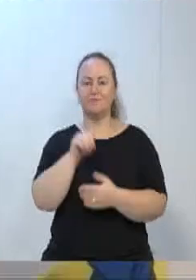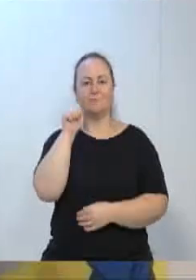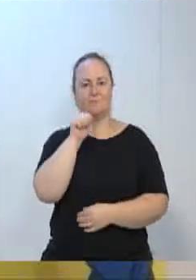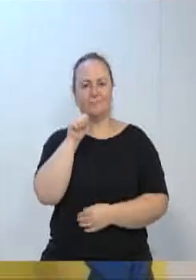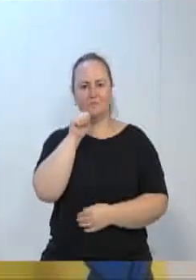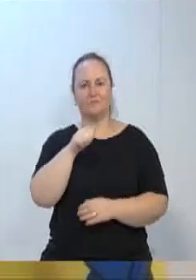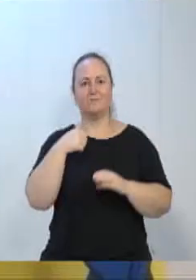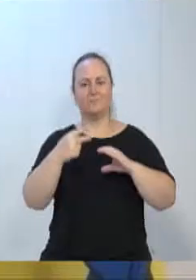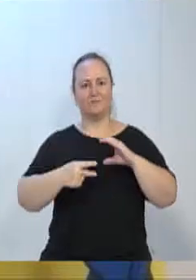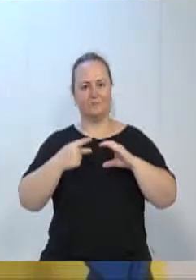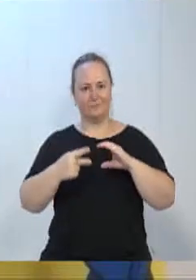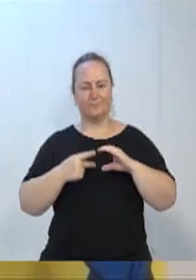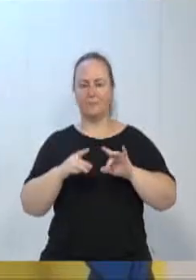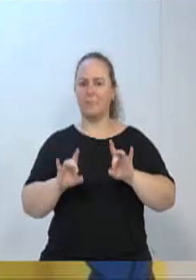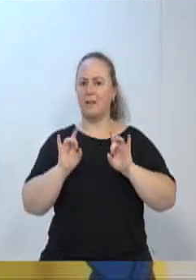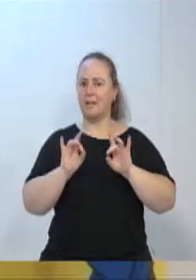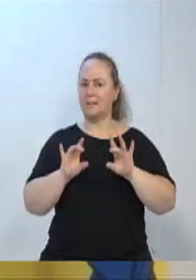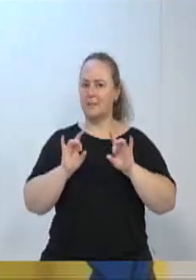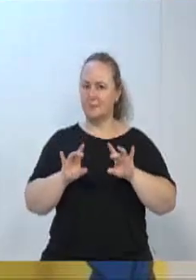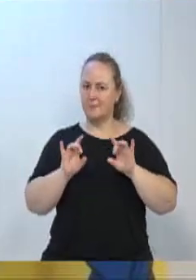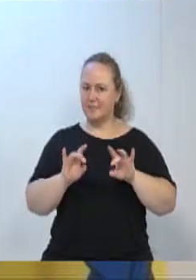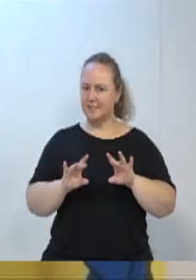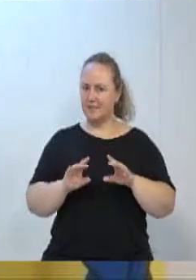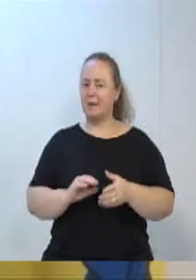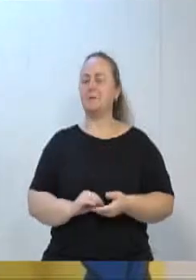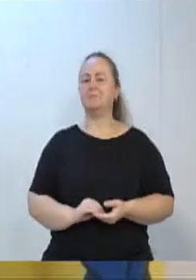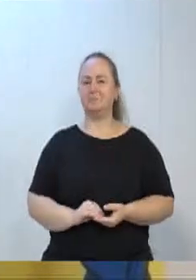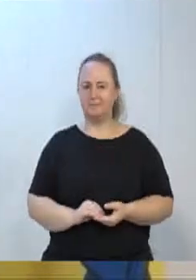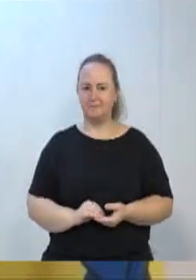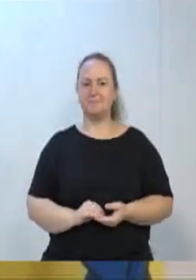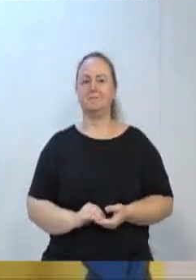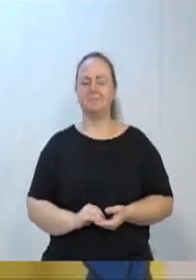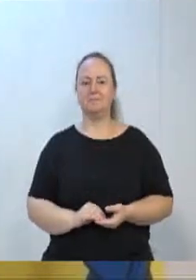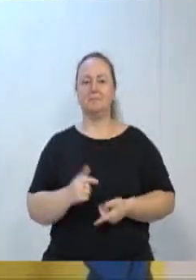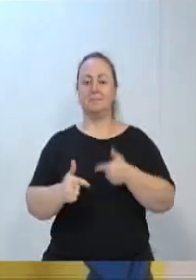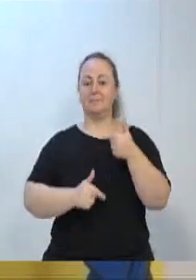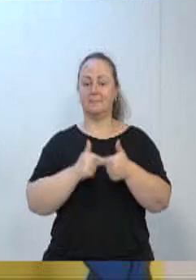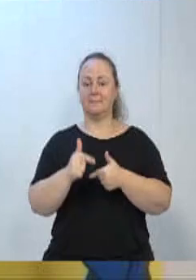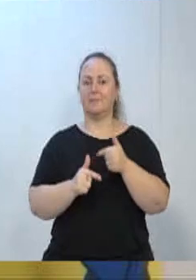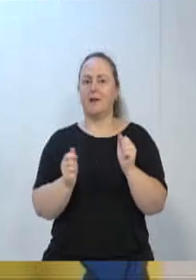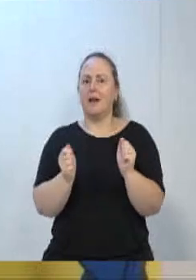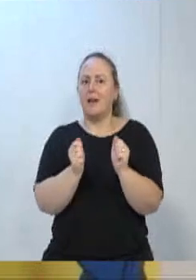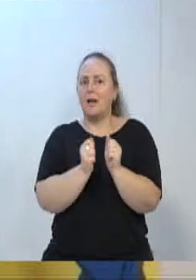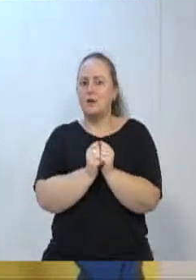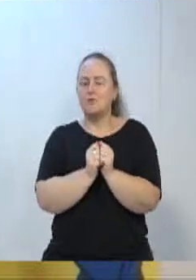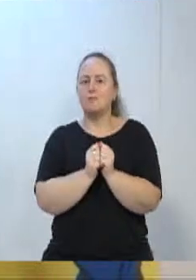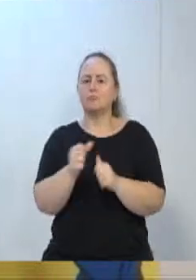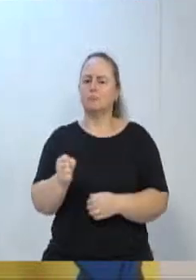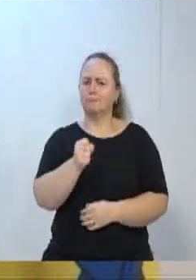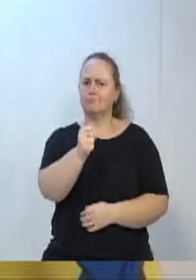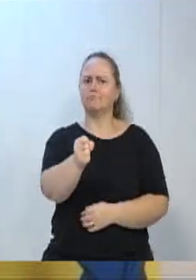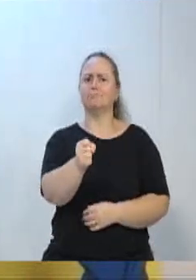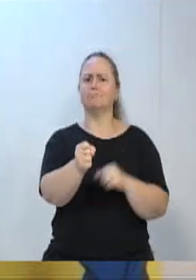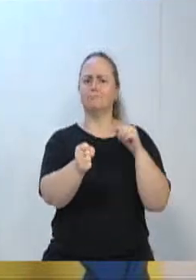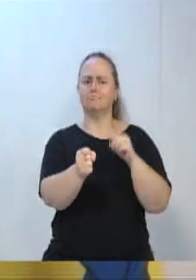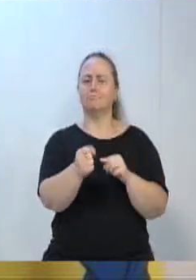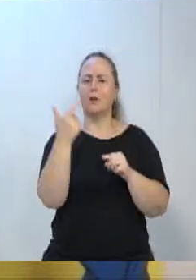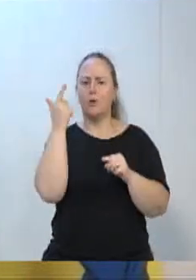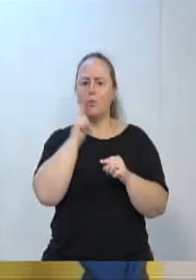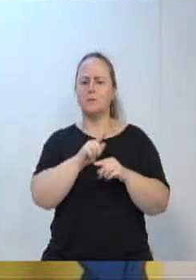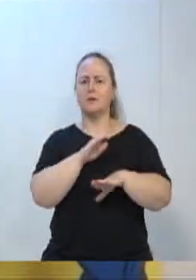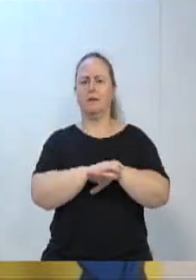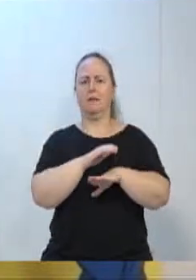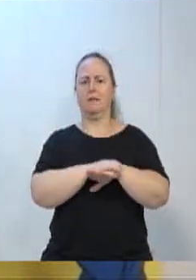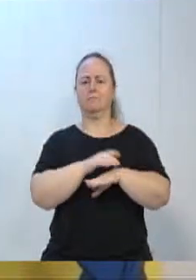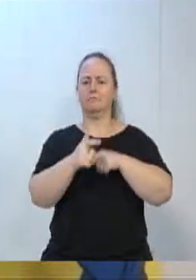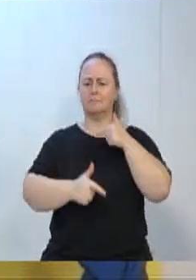de Vereadores, em especial aquelas que trabalham comigo, que tomaram a frente de fazer com que